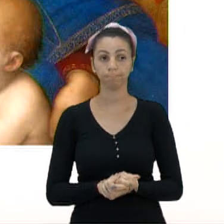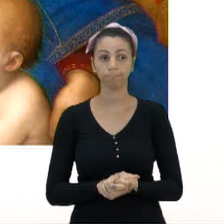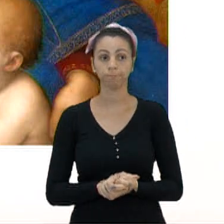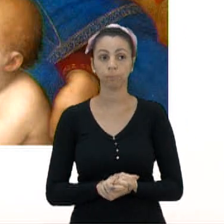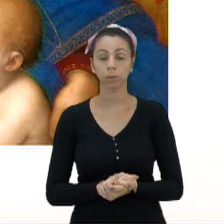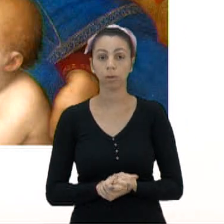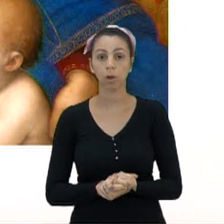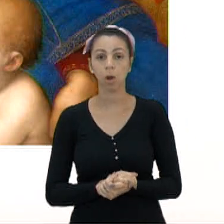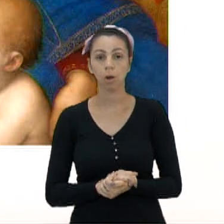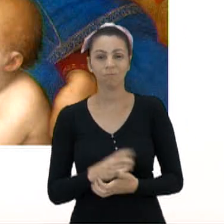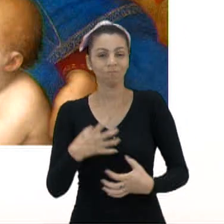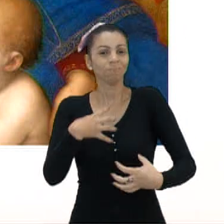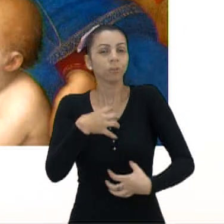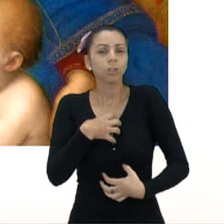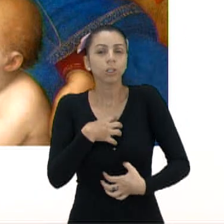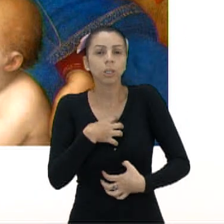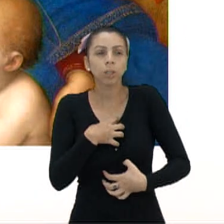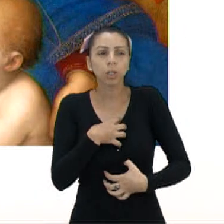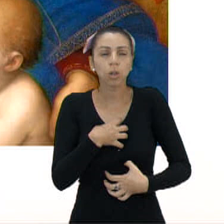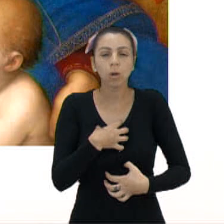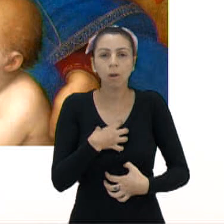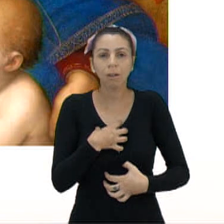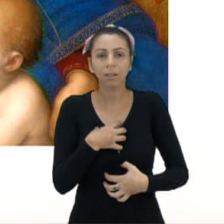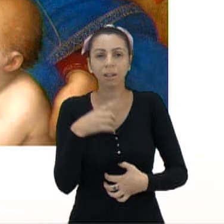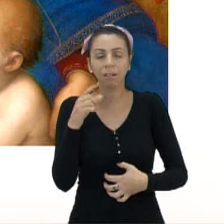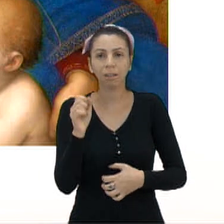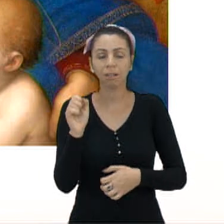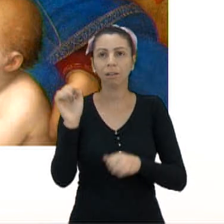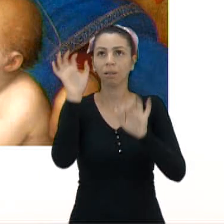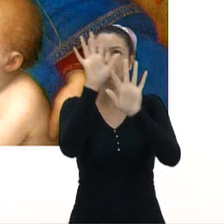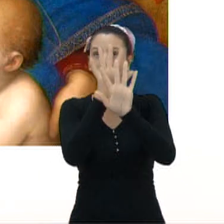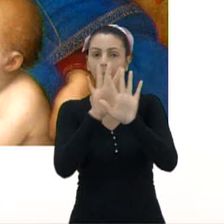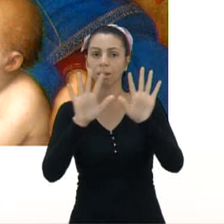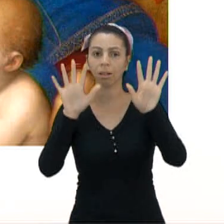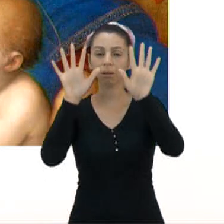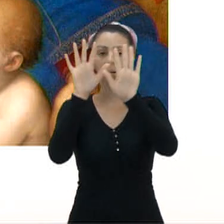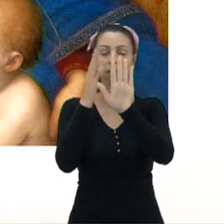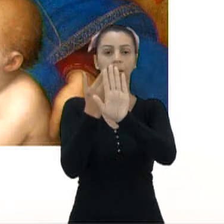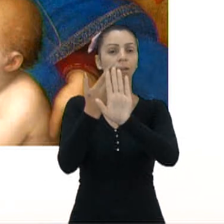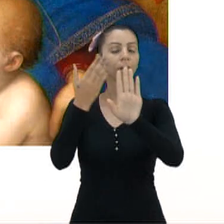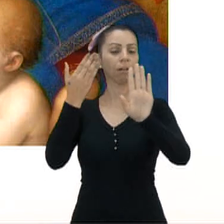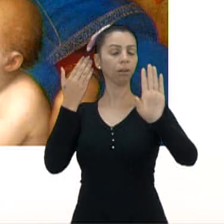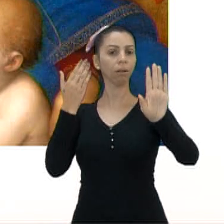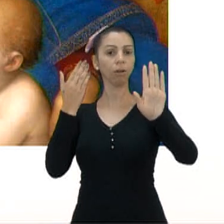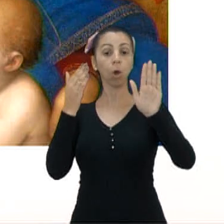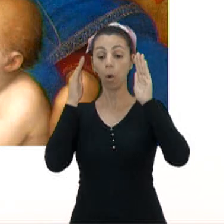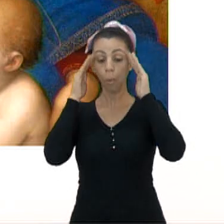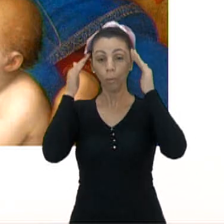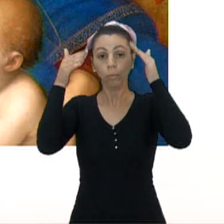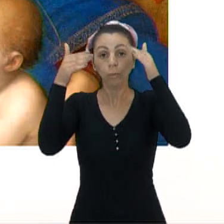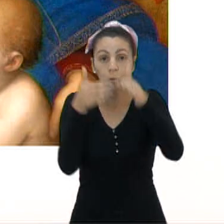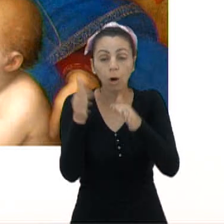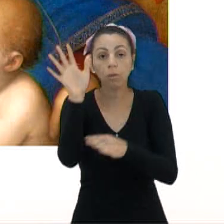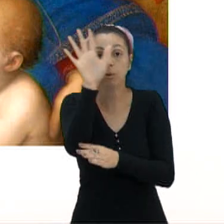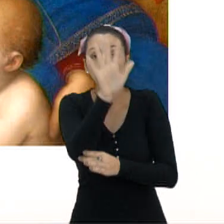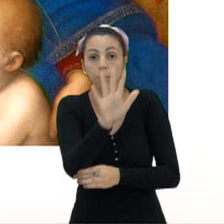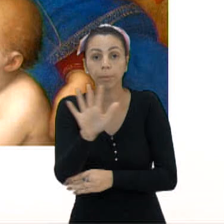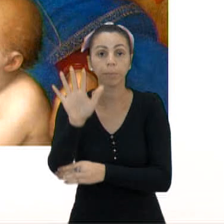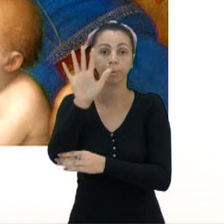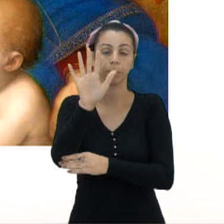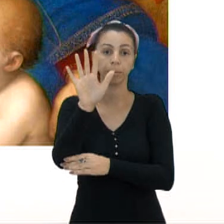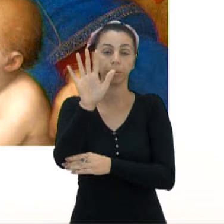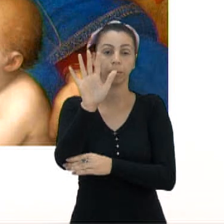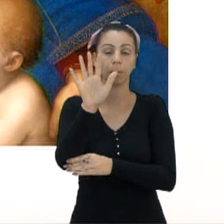Todo sentimentalismo. Olha a iluminação. Aqui você vê todo um fundo. Aqui eu quero dar foco. Parece que eu vou pegar